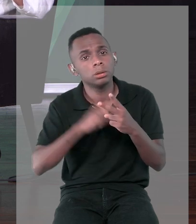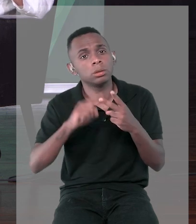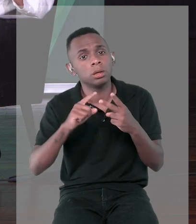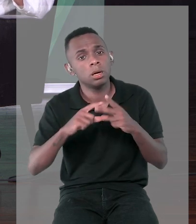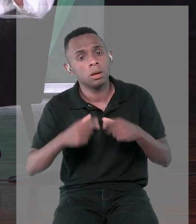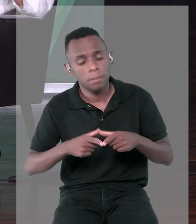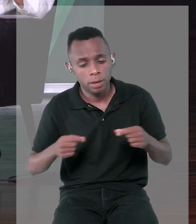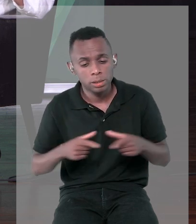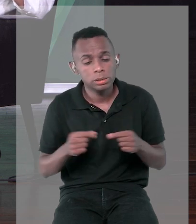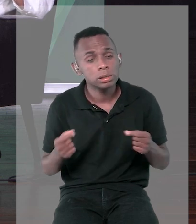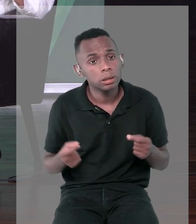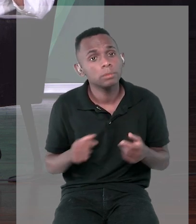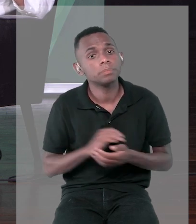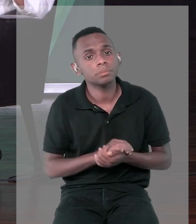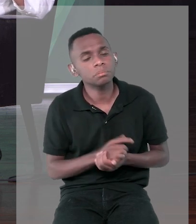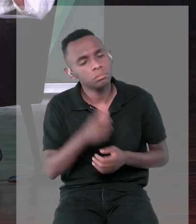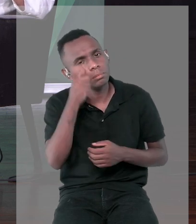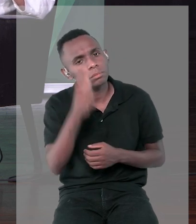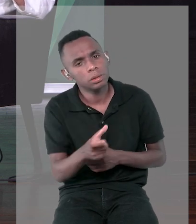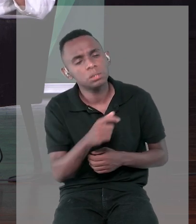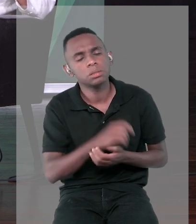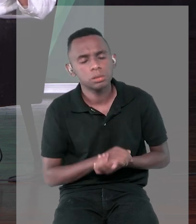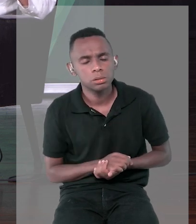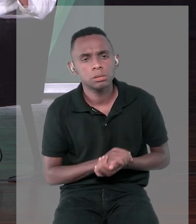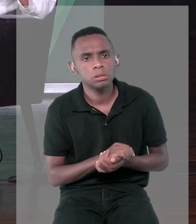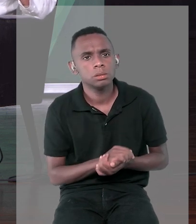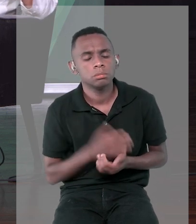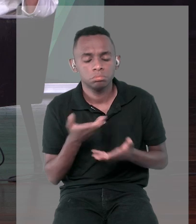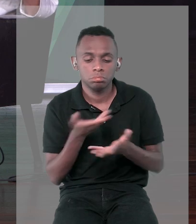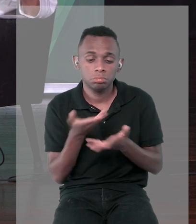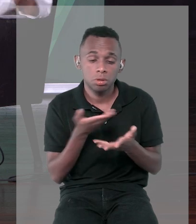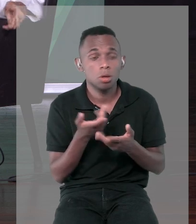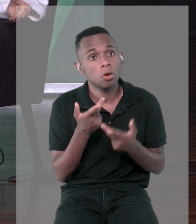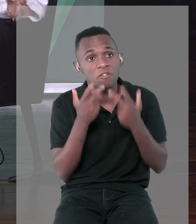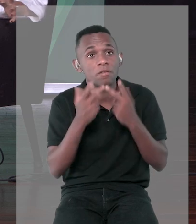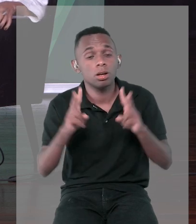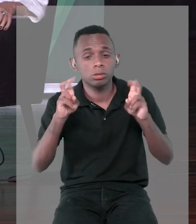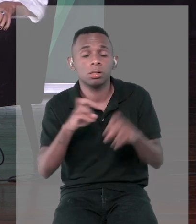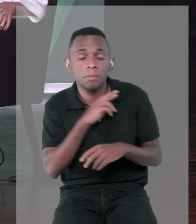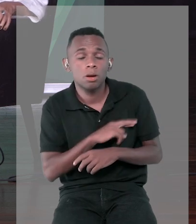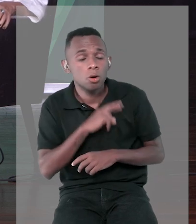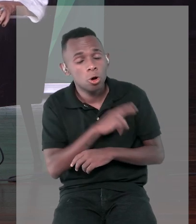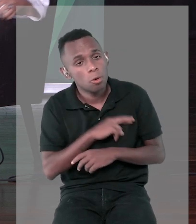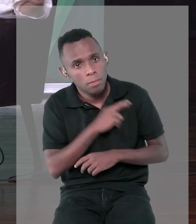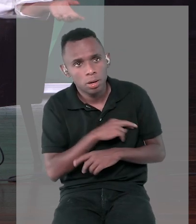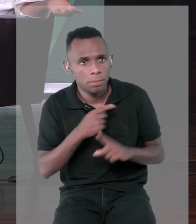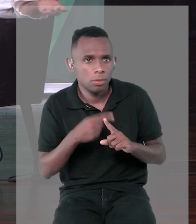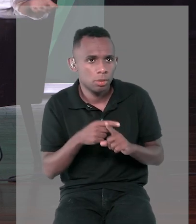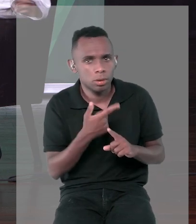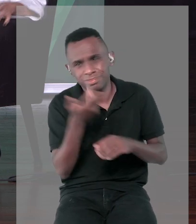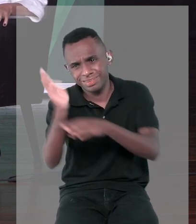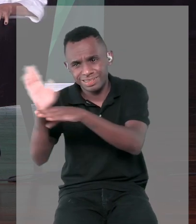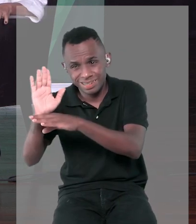ter em Brasília. Então, acho muito interessante, sabe, essa conversa. E eu falo sobre o romance, né, porque eu não entendo nada